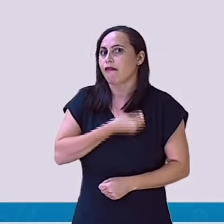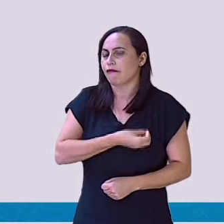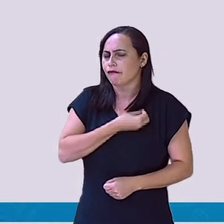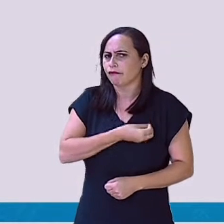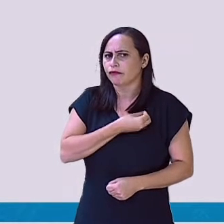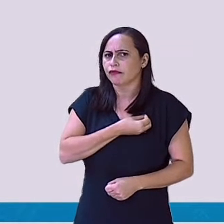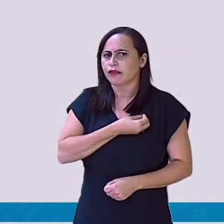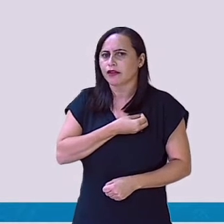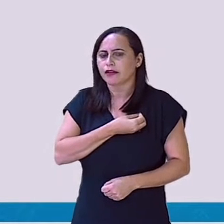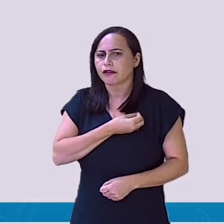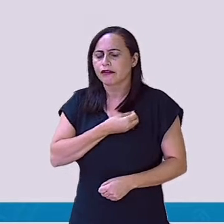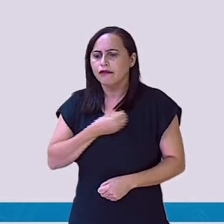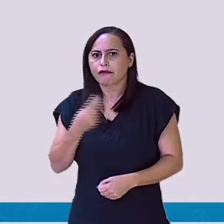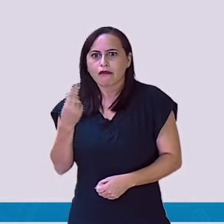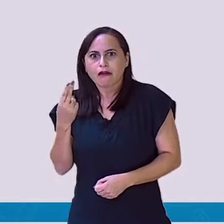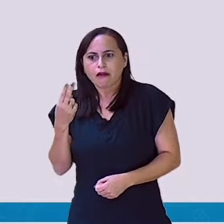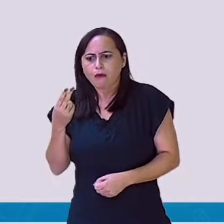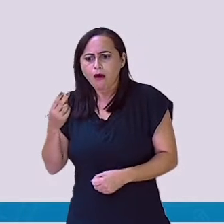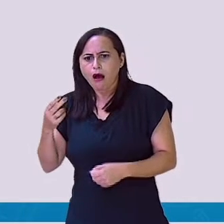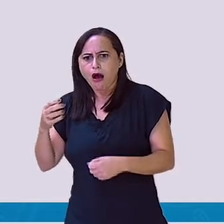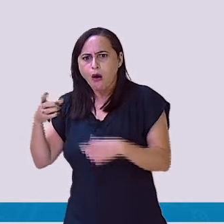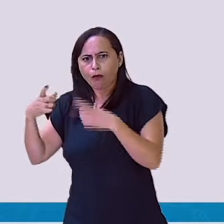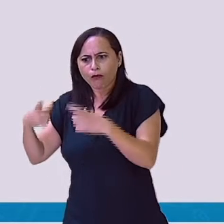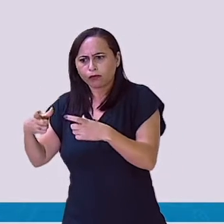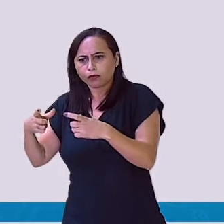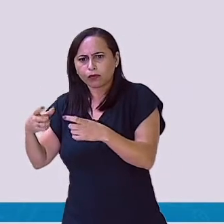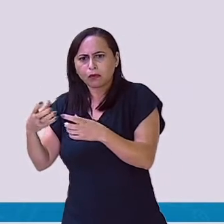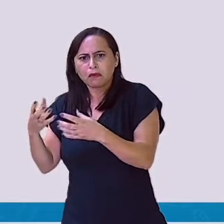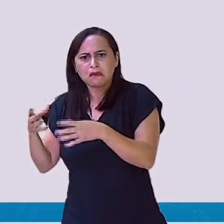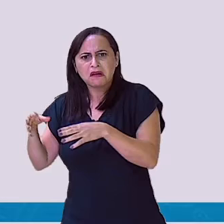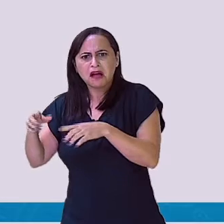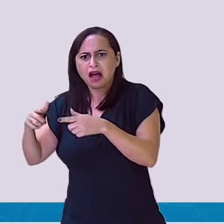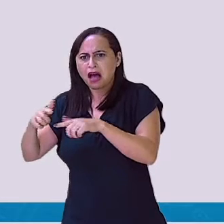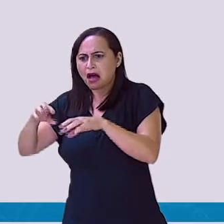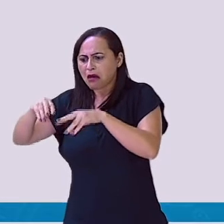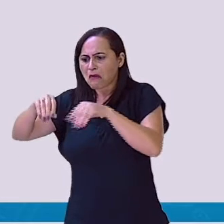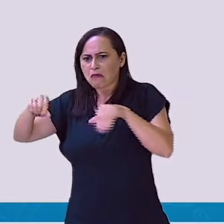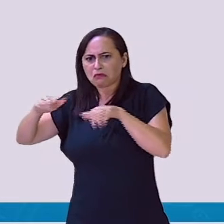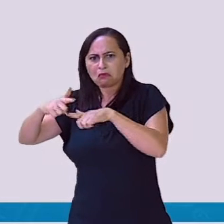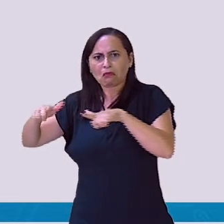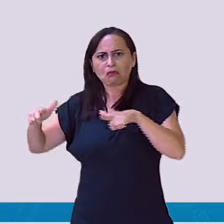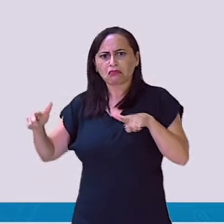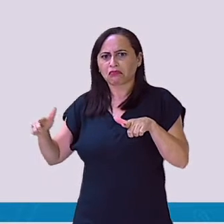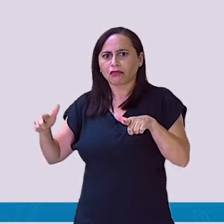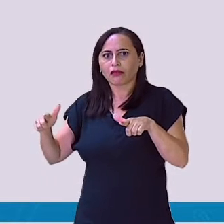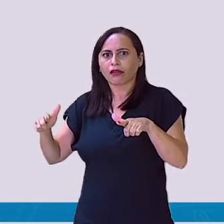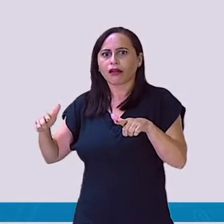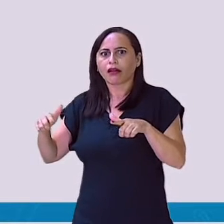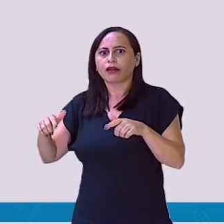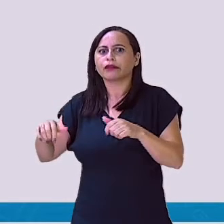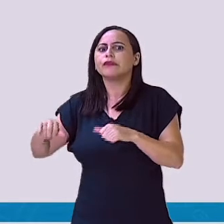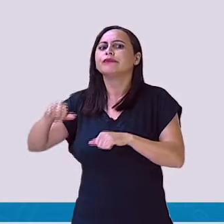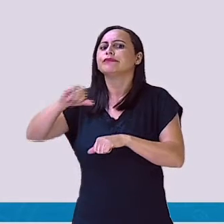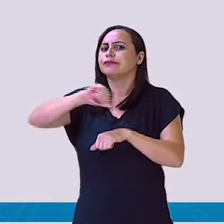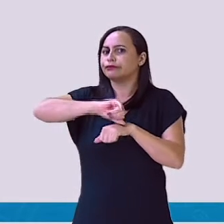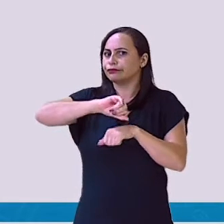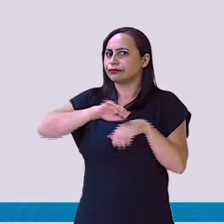polos e podem ficar até 30 dias sem comer. Vai